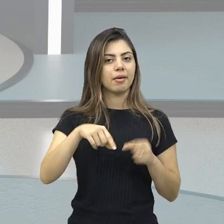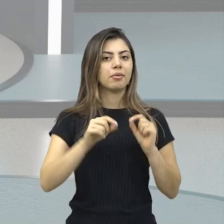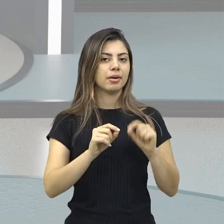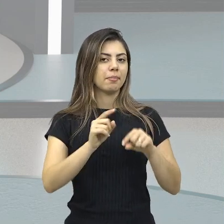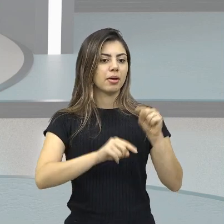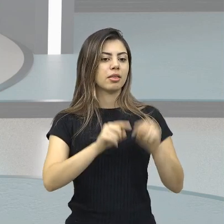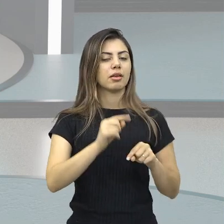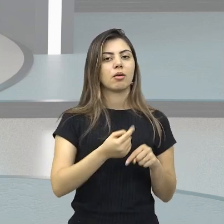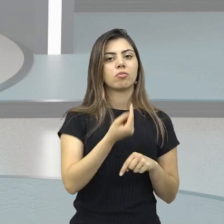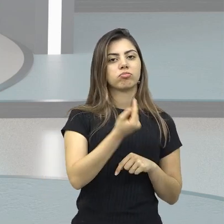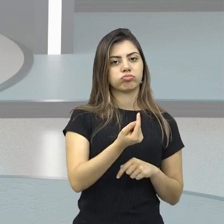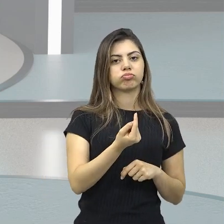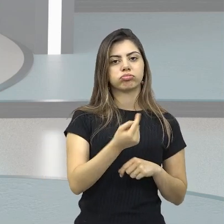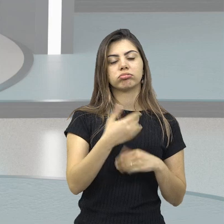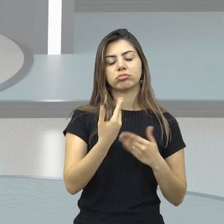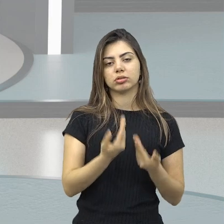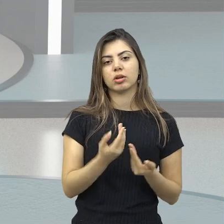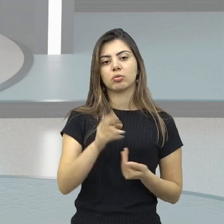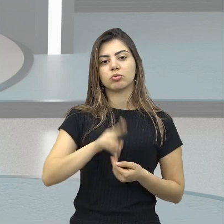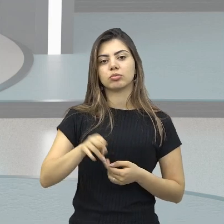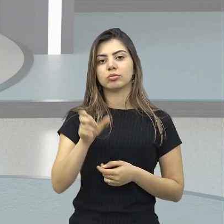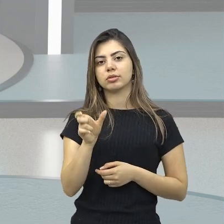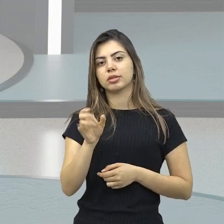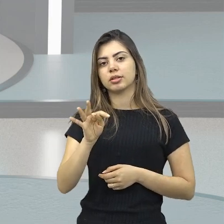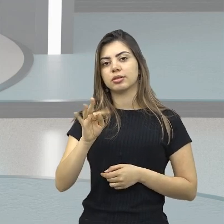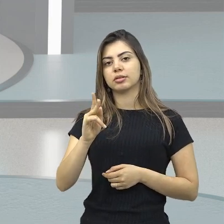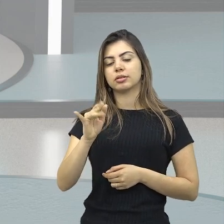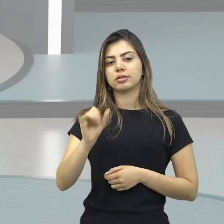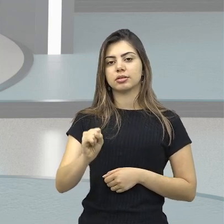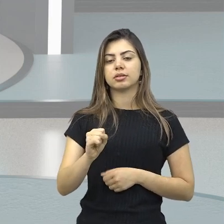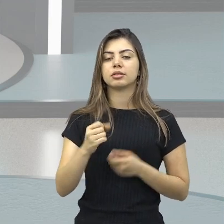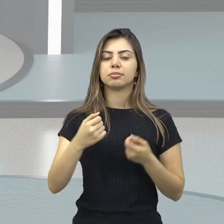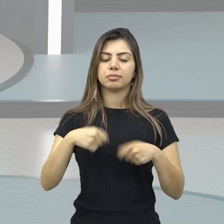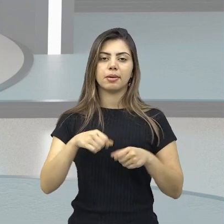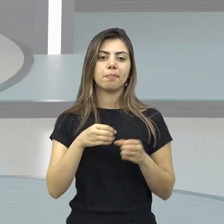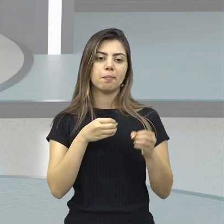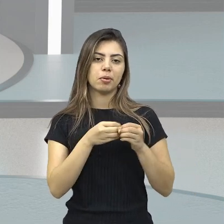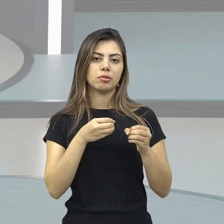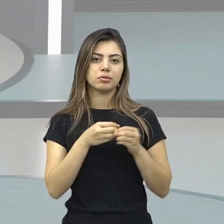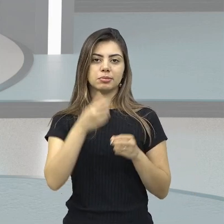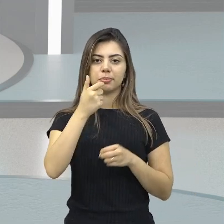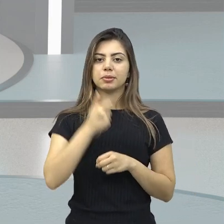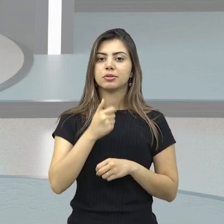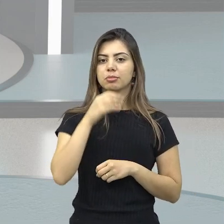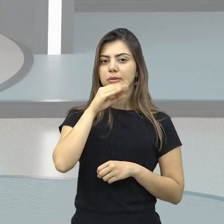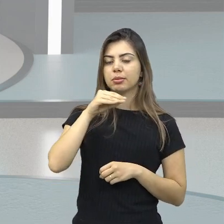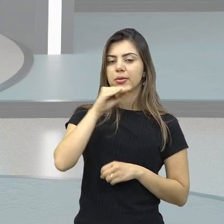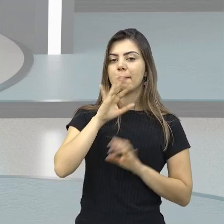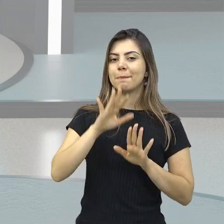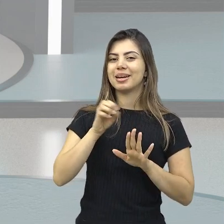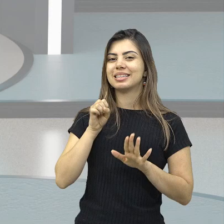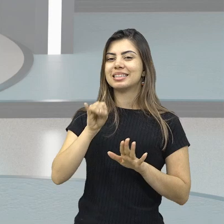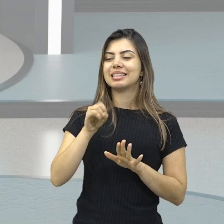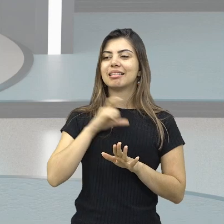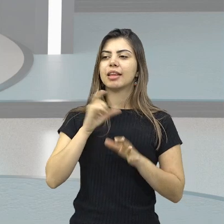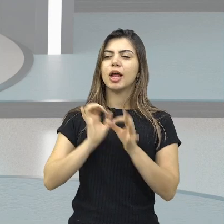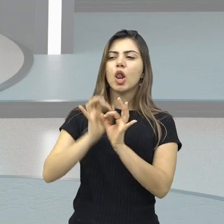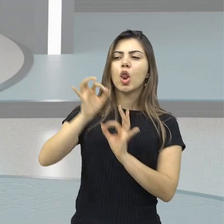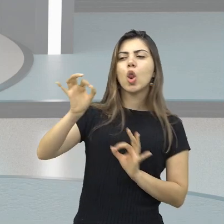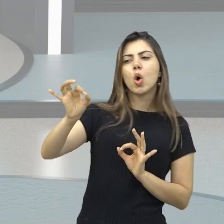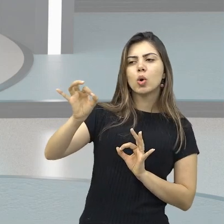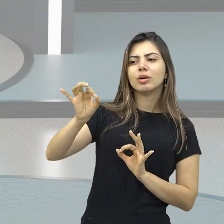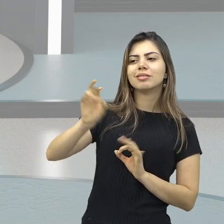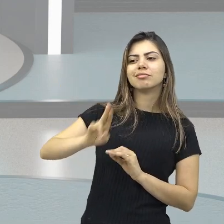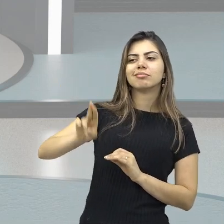únicos, singular. Eu vou utilizar o this. E, claro, estão perto do falante. Agora, se eu for apontar sobre algo que está longe, aí eu vou utilizar